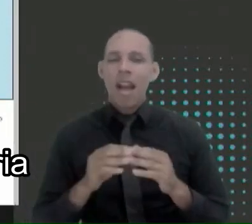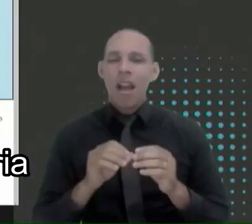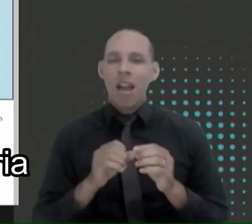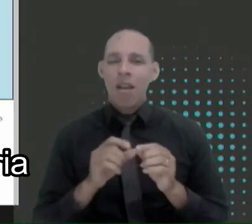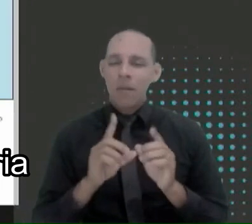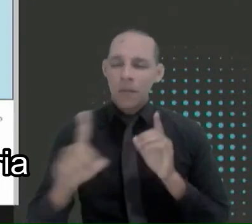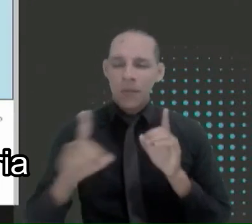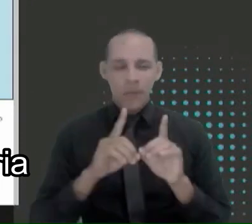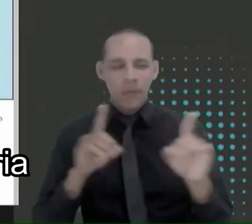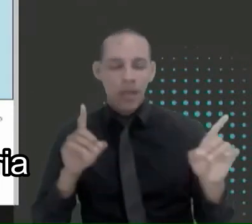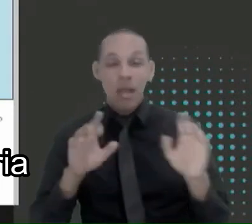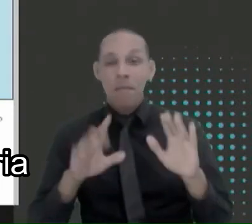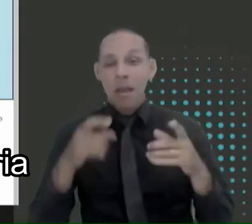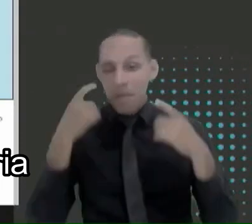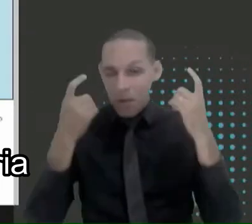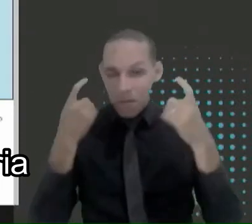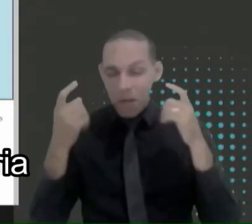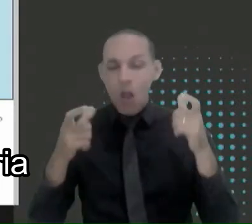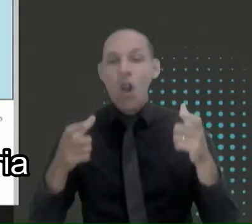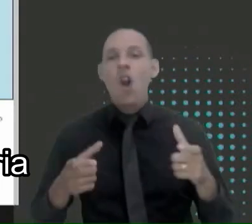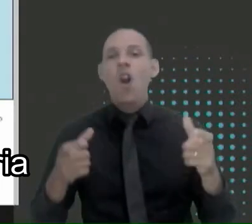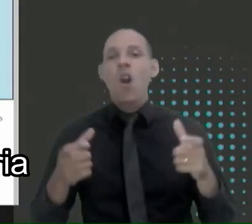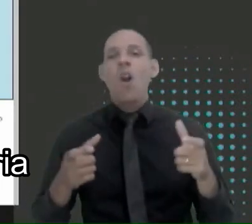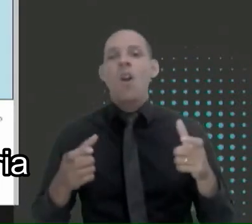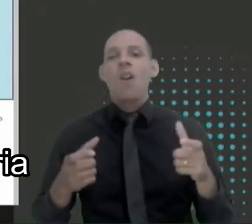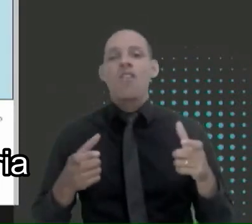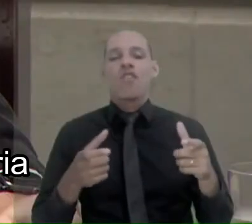preocupação está nos grandes aglomerados